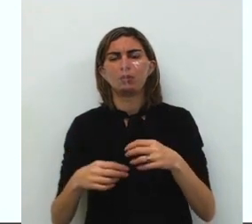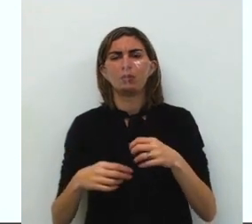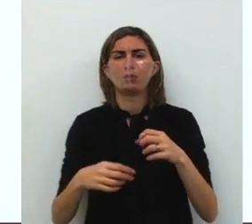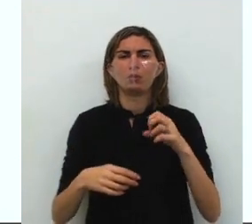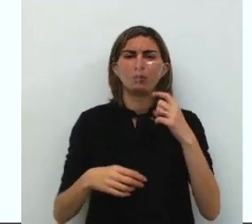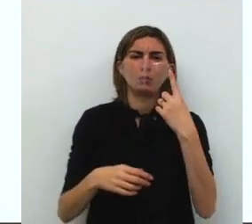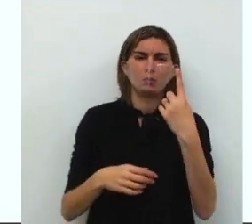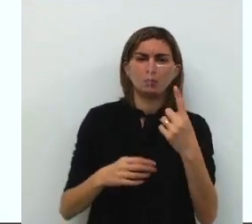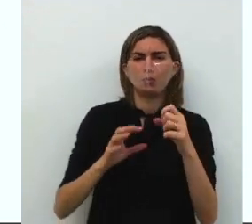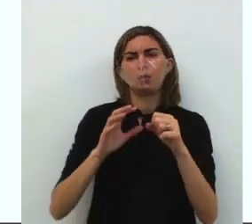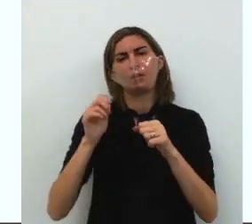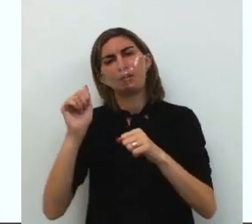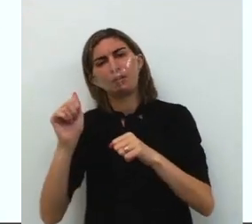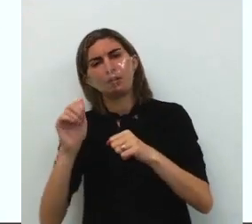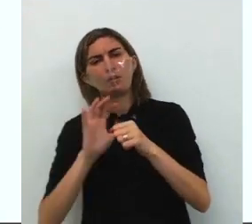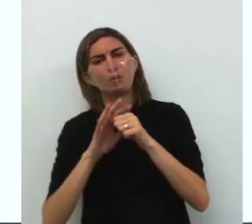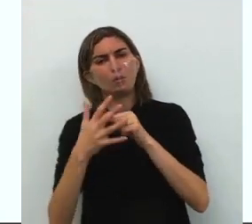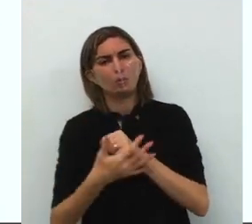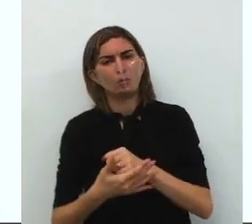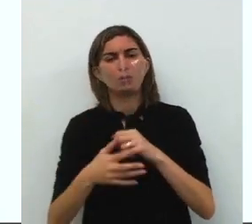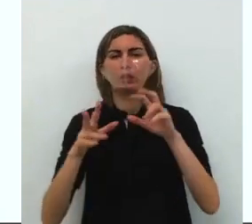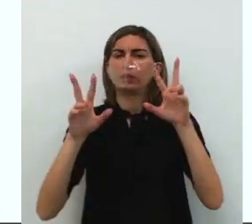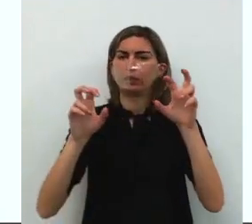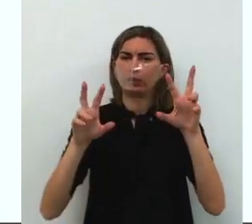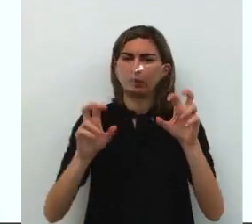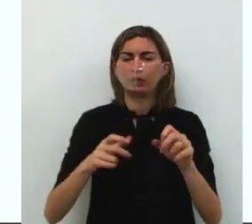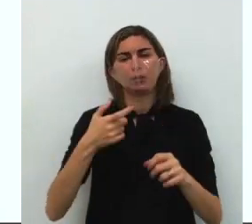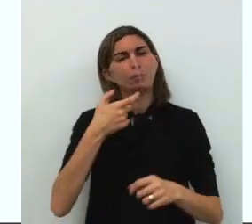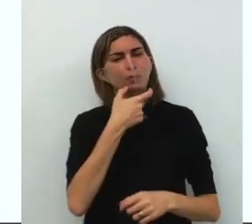a Covid? O que é certo? Aí ele disse, olha, é um